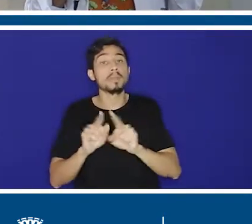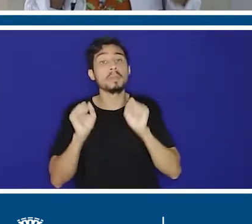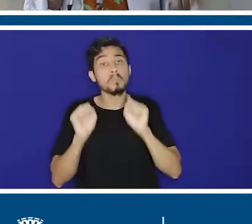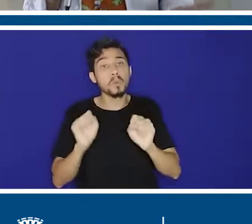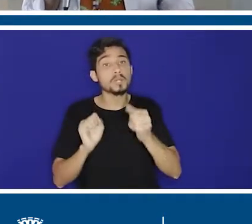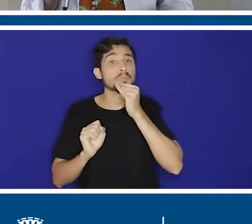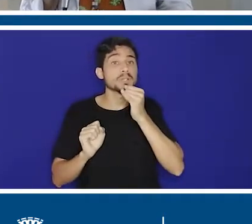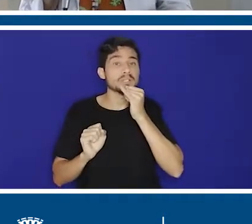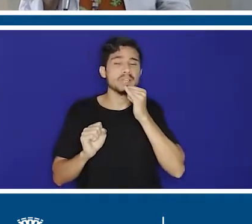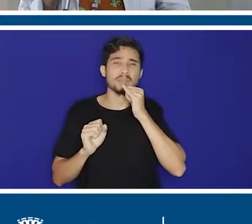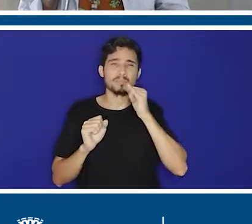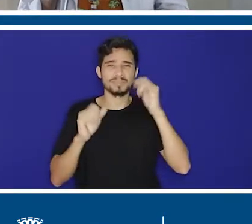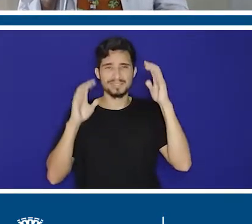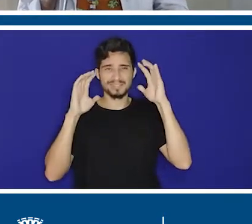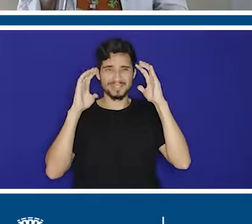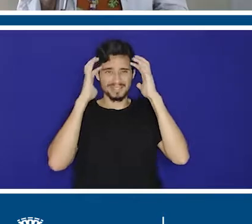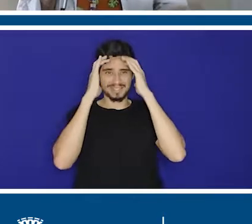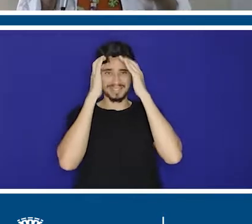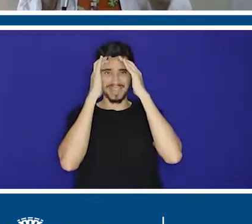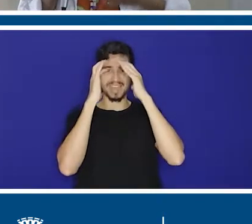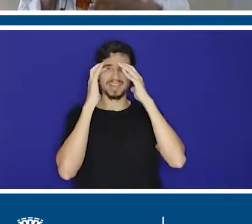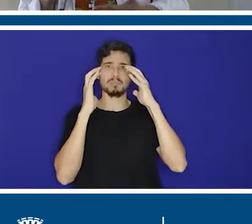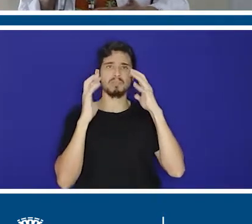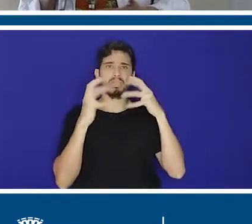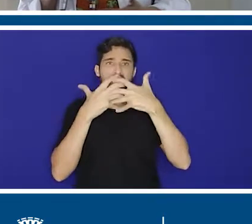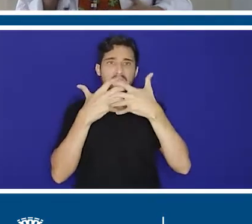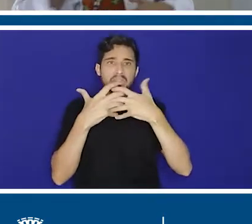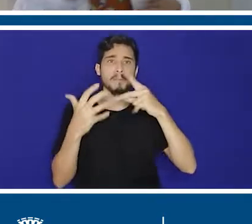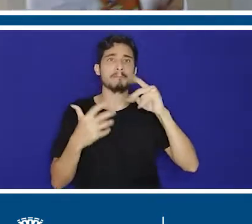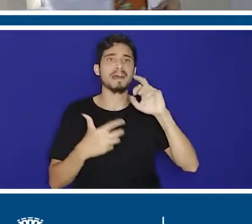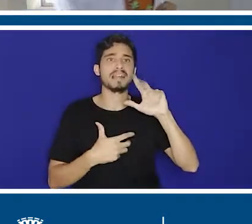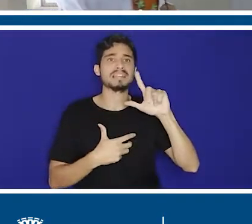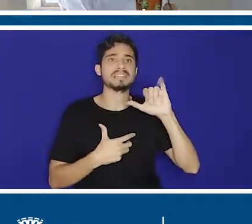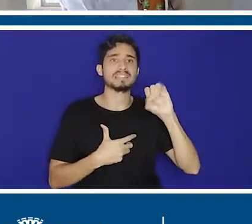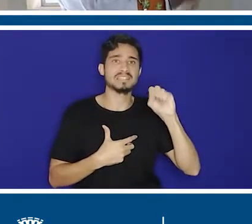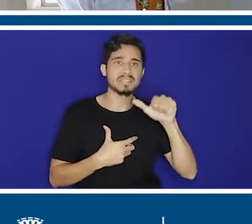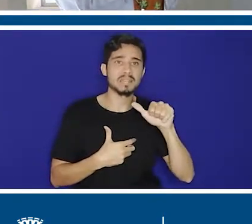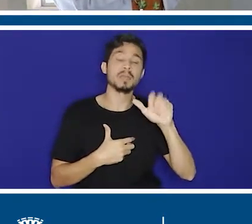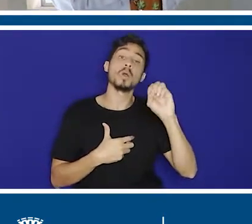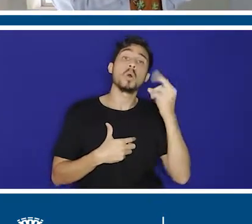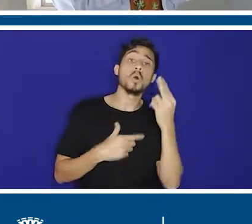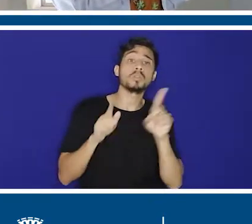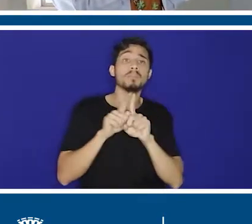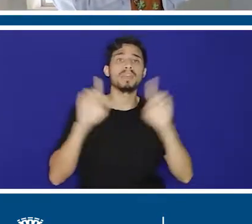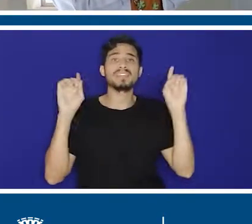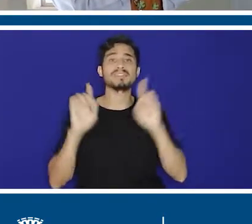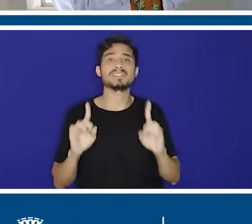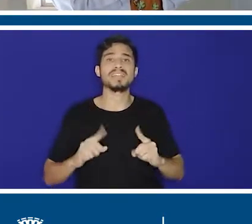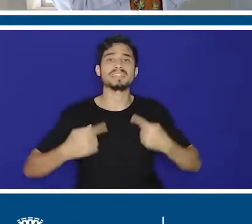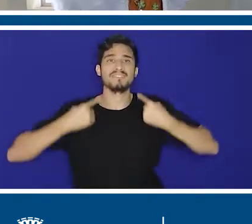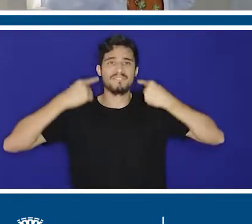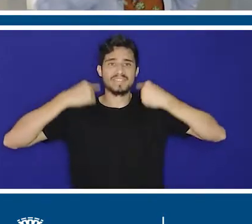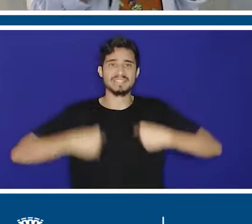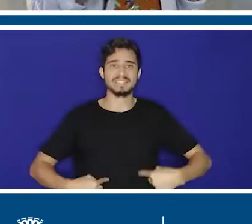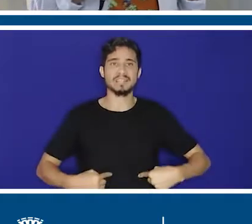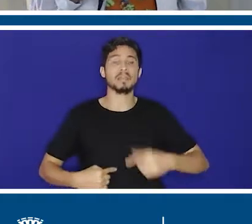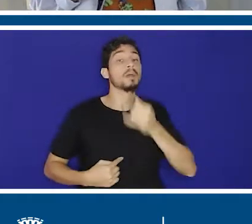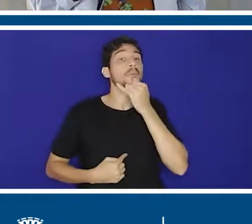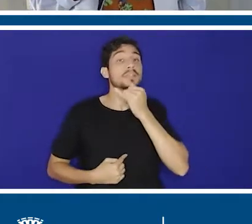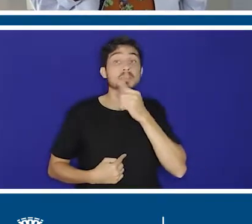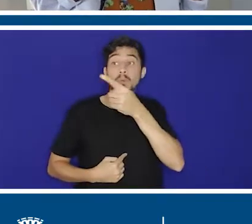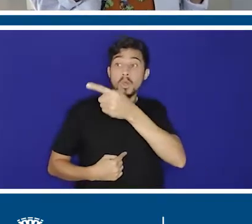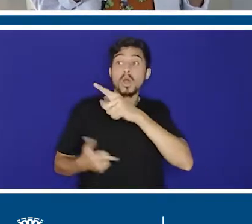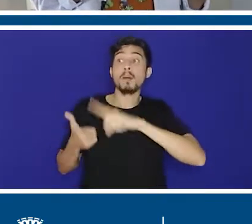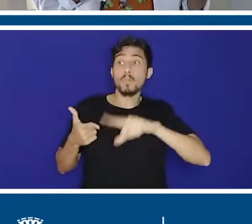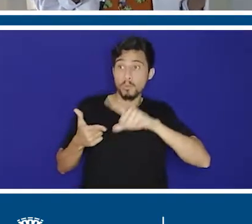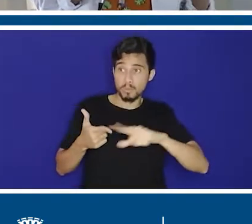um quadro de paralisia cerebral, né? Uma deficiência física, né? Então, eu tenho um problema de saúde, além